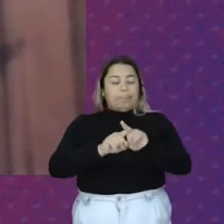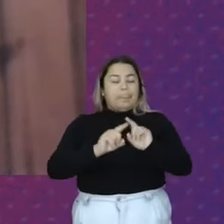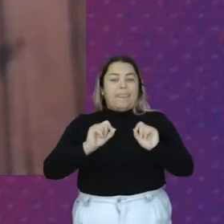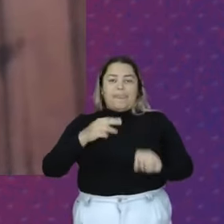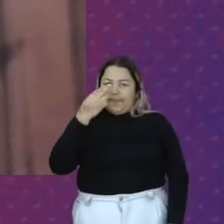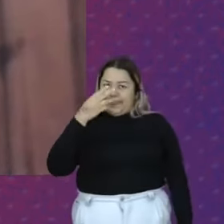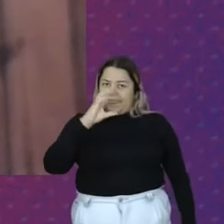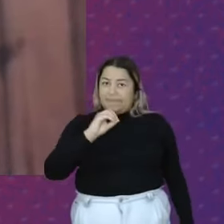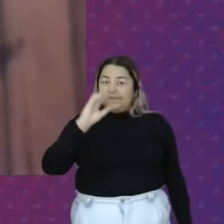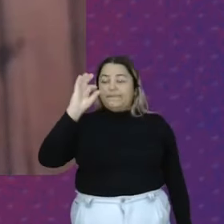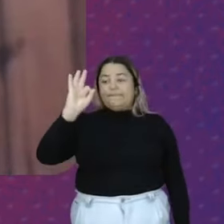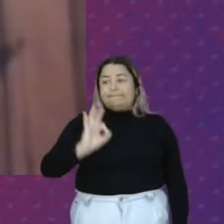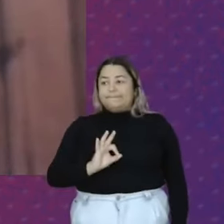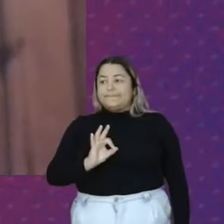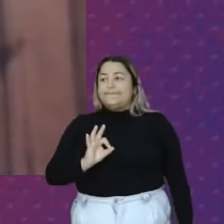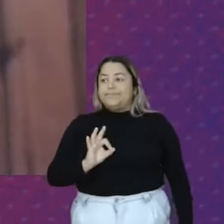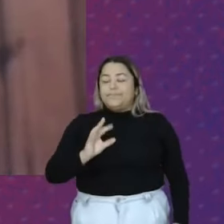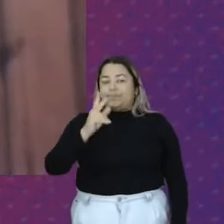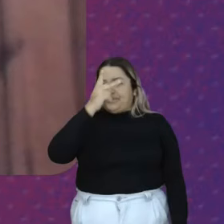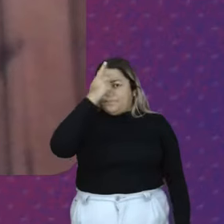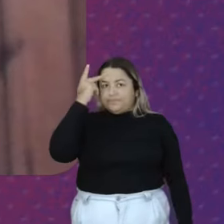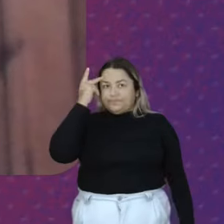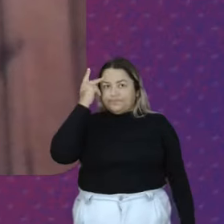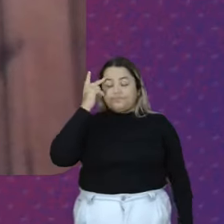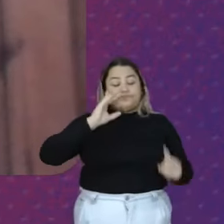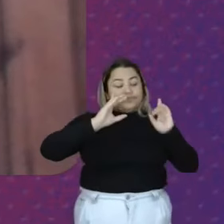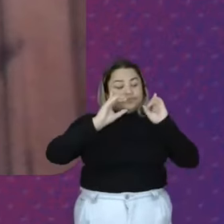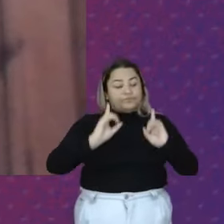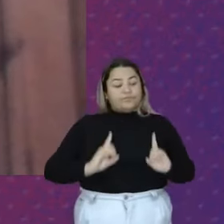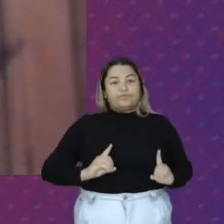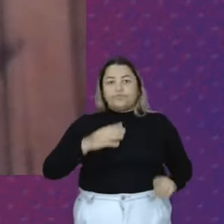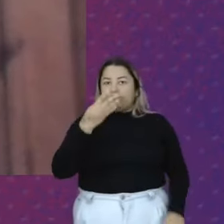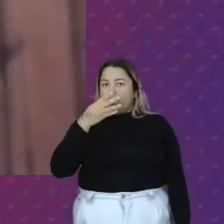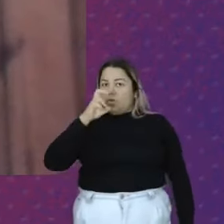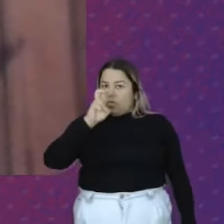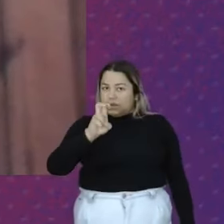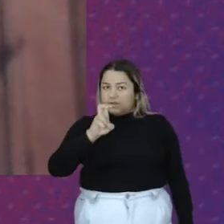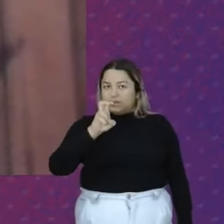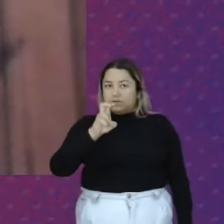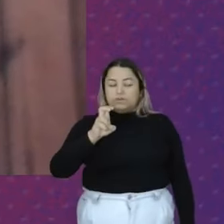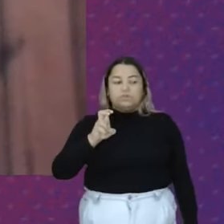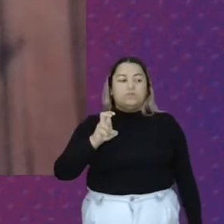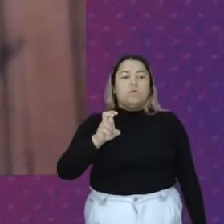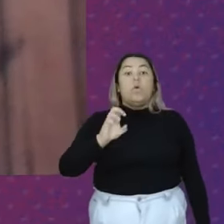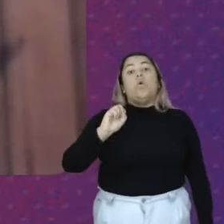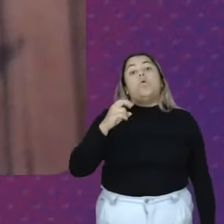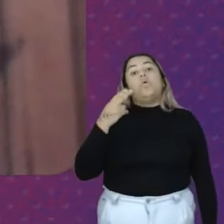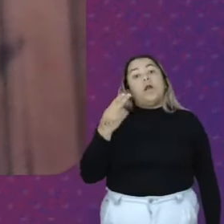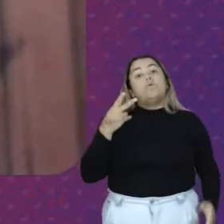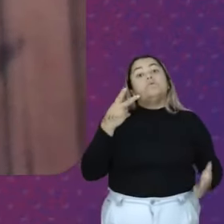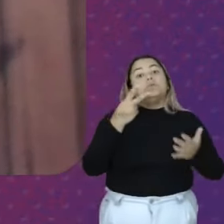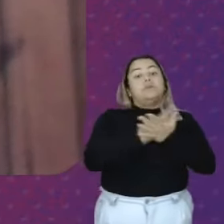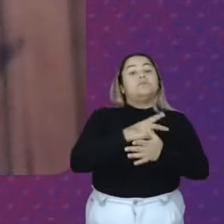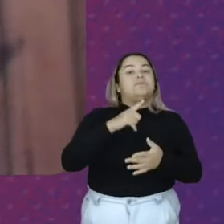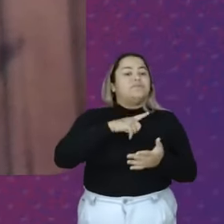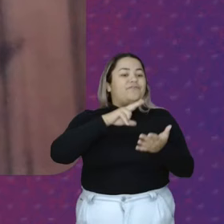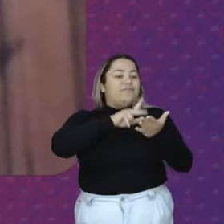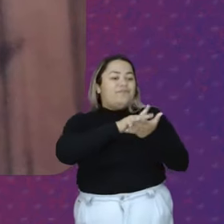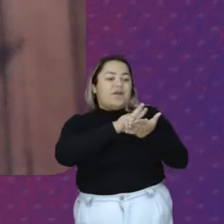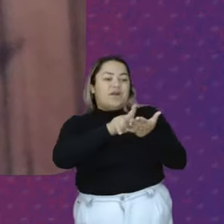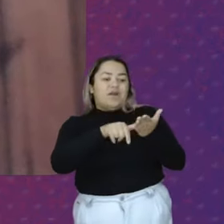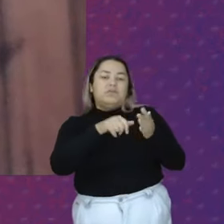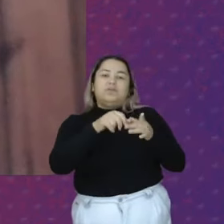30% e pras pessoas com deficiência está em 45% ou seja nós temos vários fatores